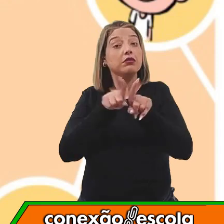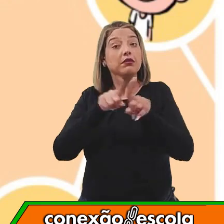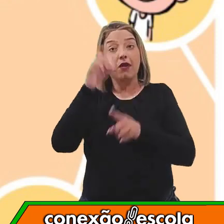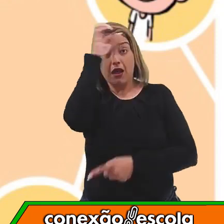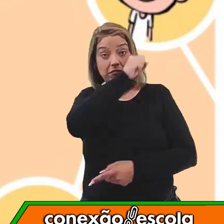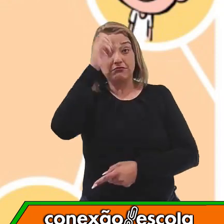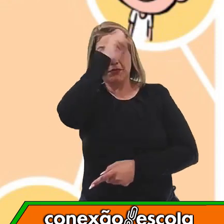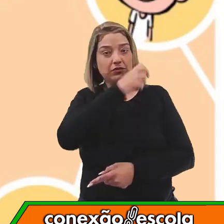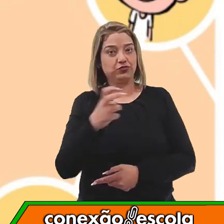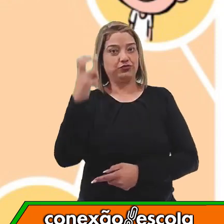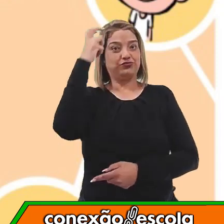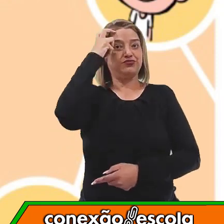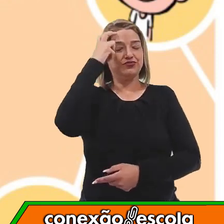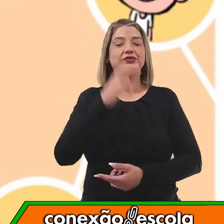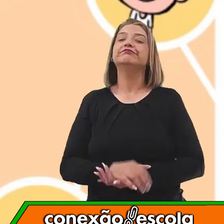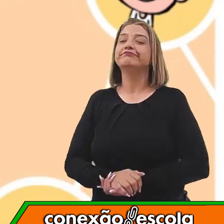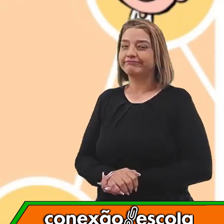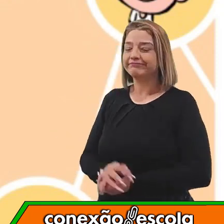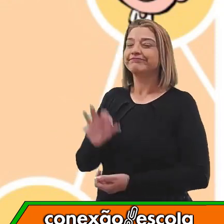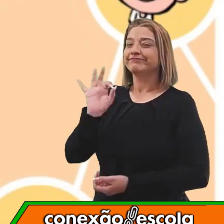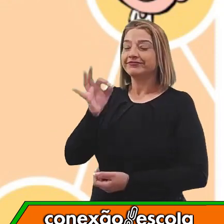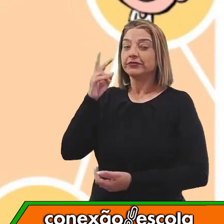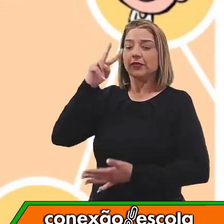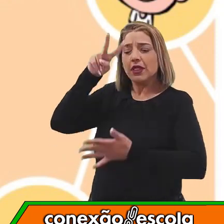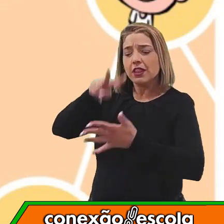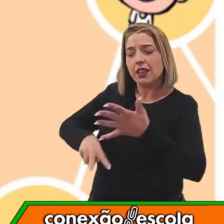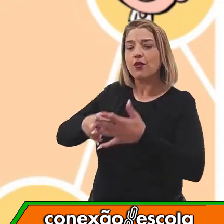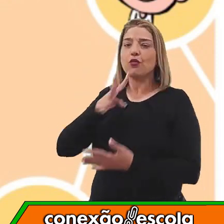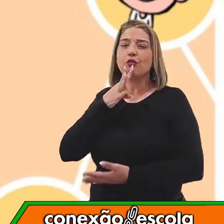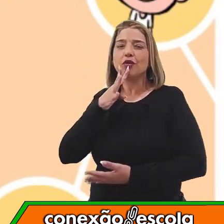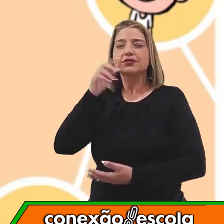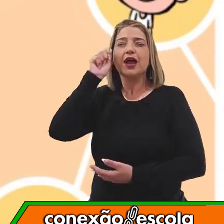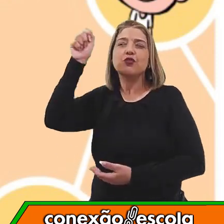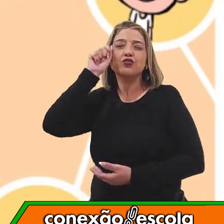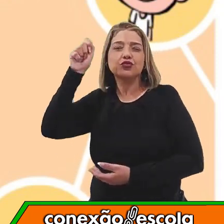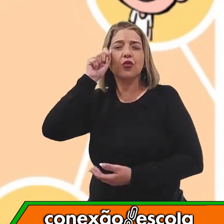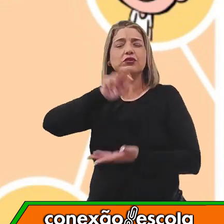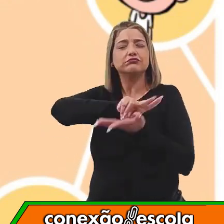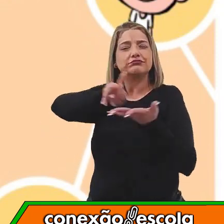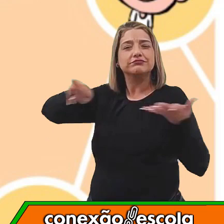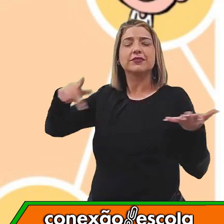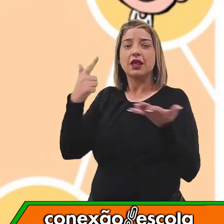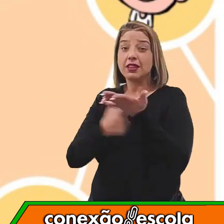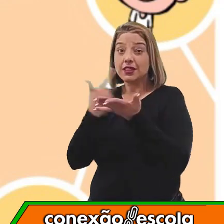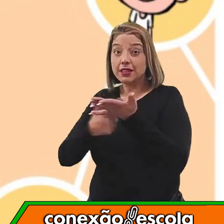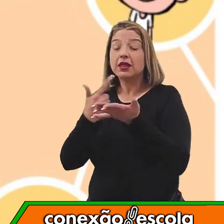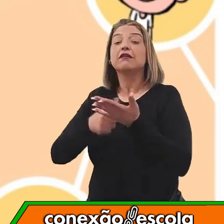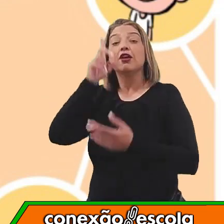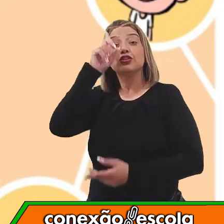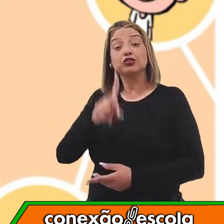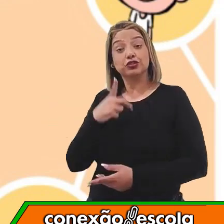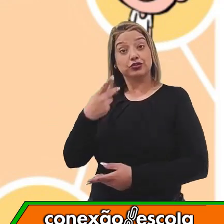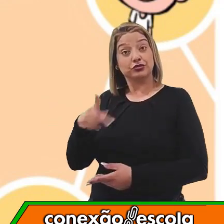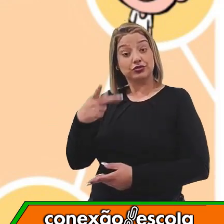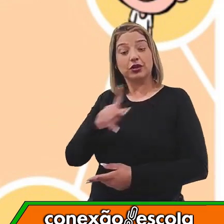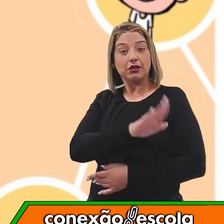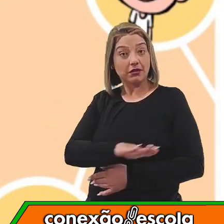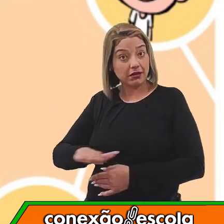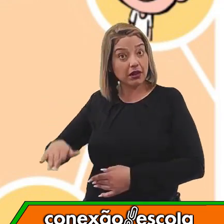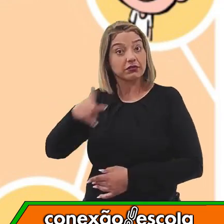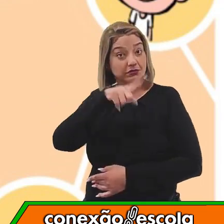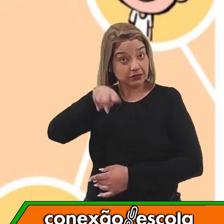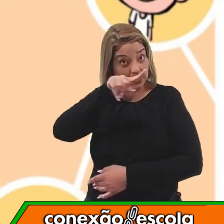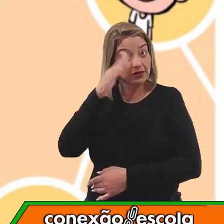cultural? Sim, Probeto, olha só. Ler e conhecer os autores, suas obras e histórias é um direito das crianças. Vocês